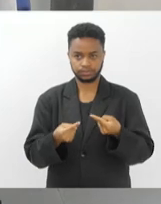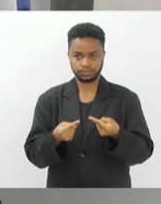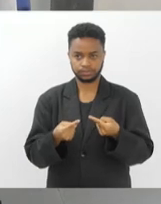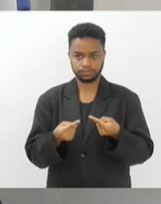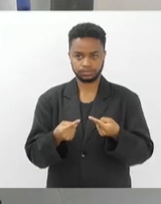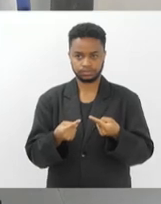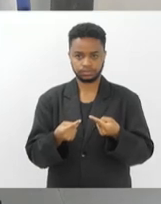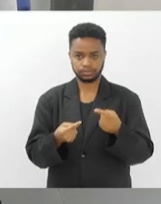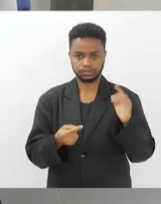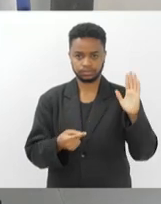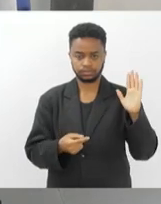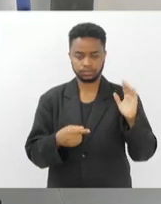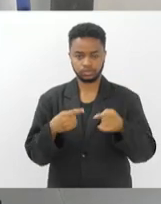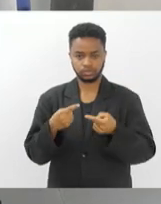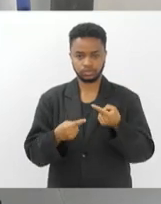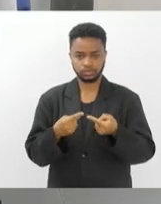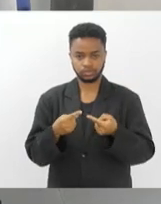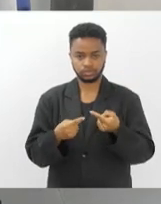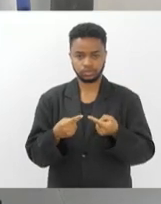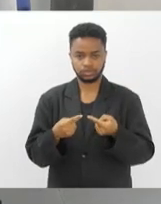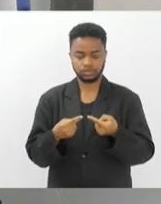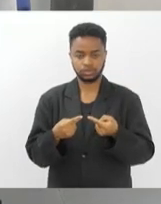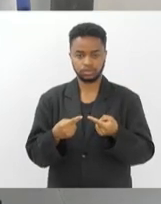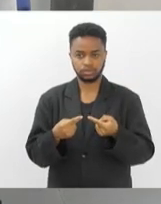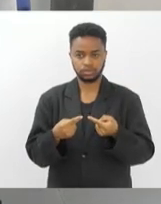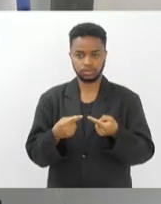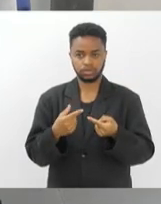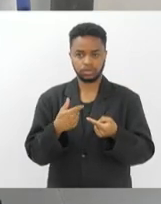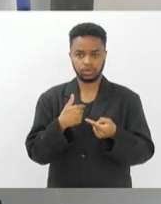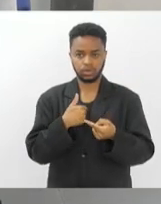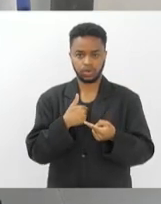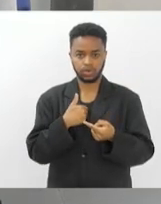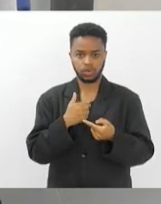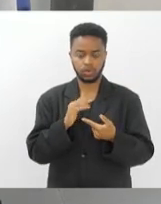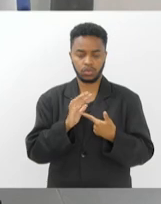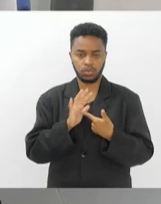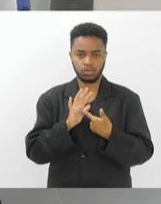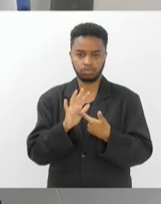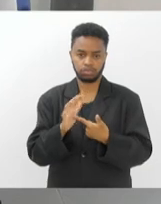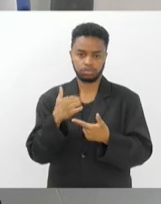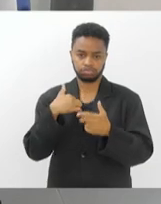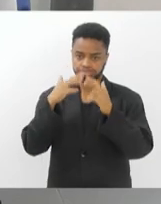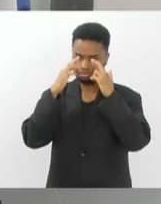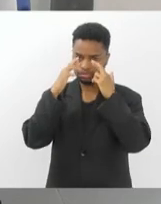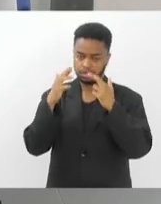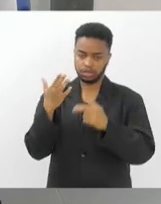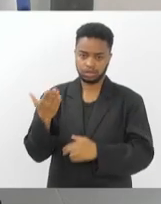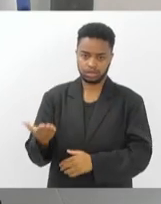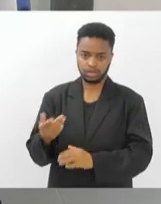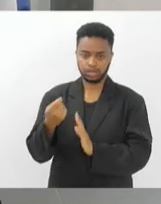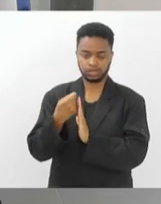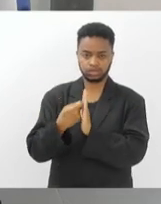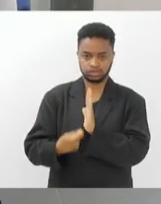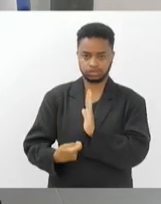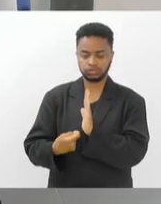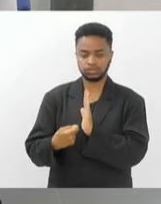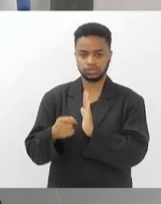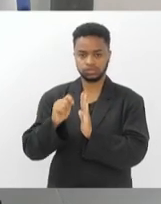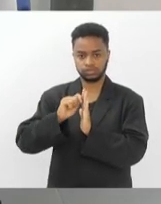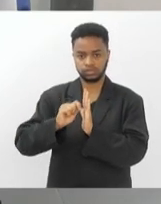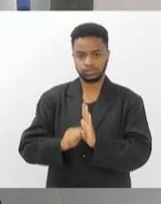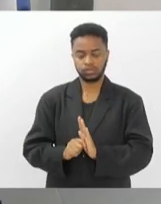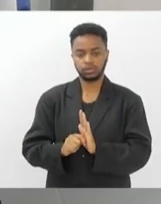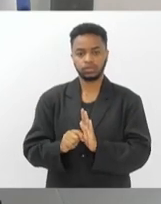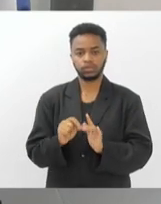Para discutir, eu vou me manifestar aqui com toda a vênia ao autor da revisão,